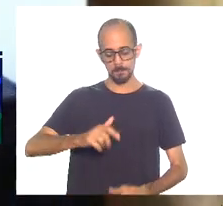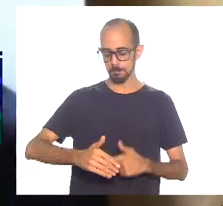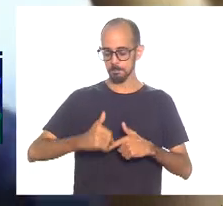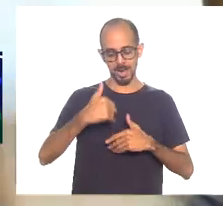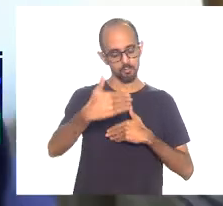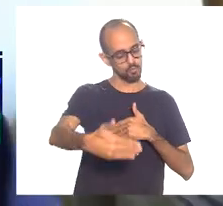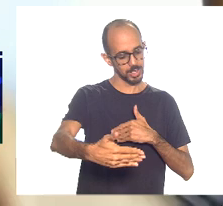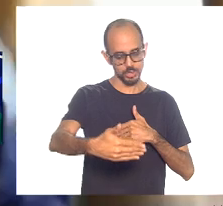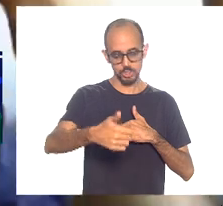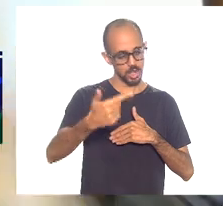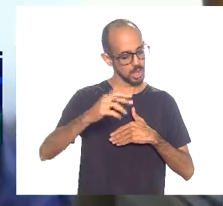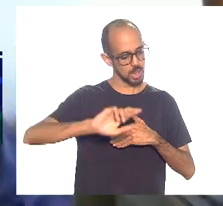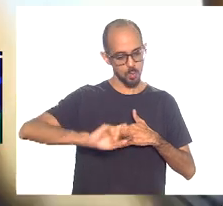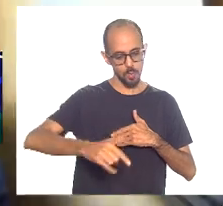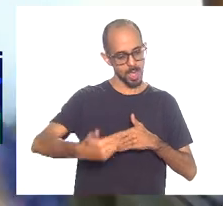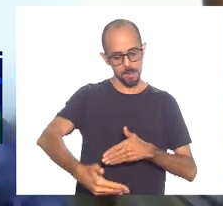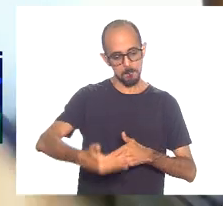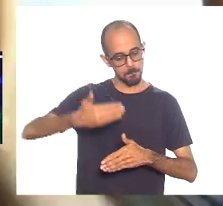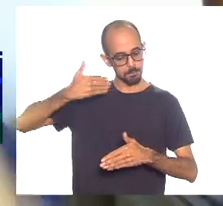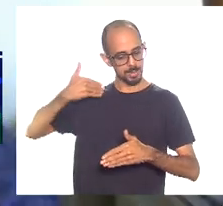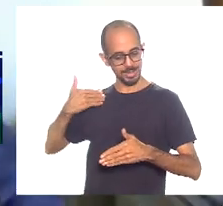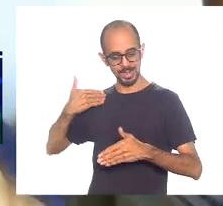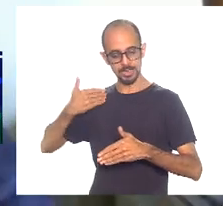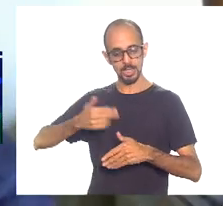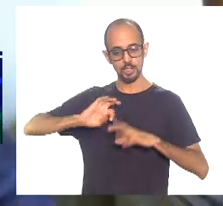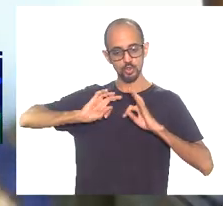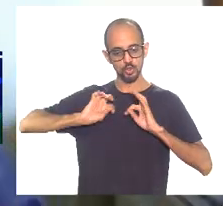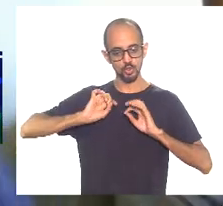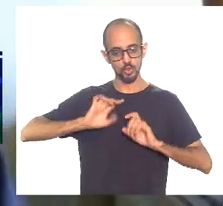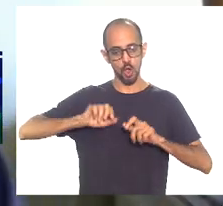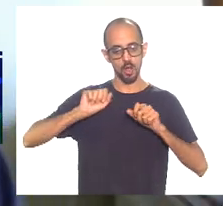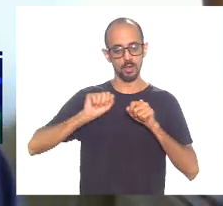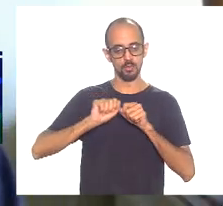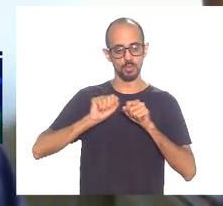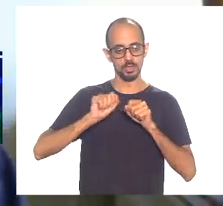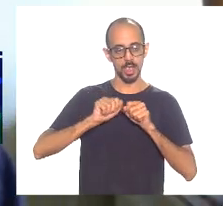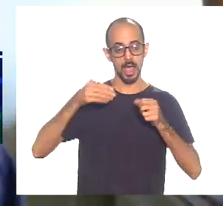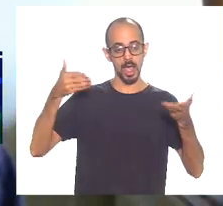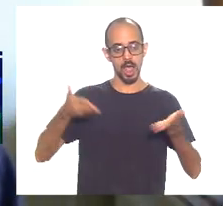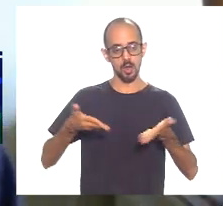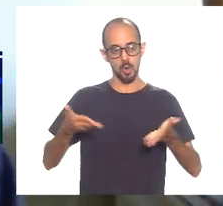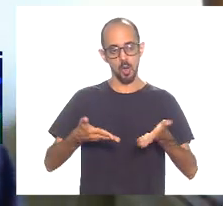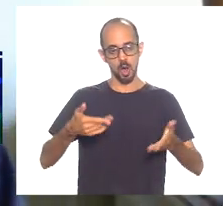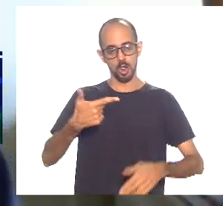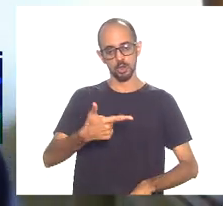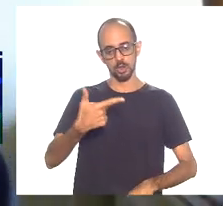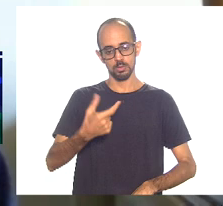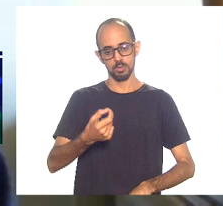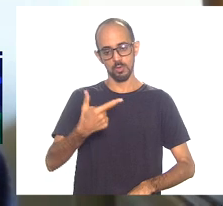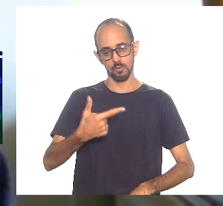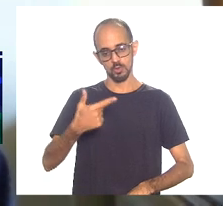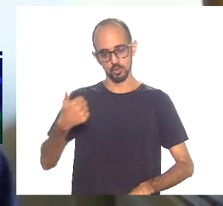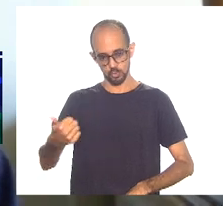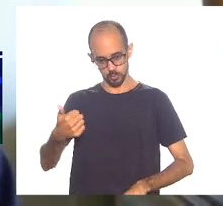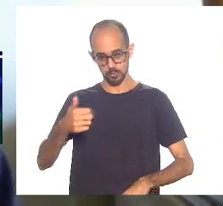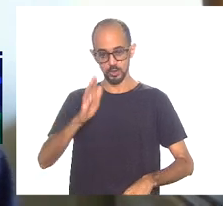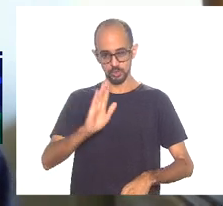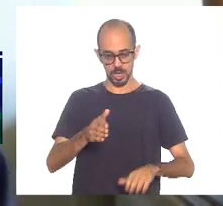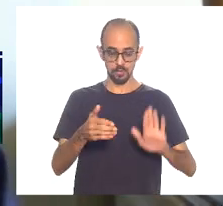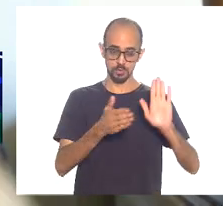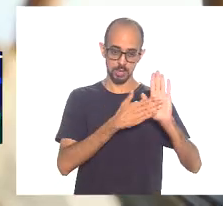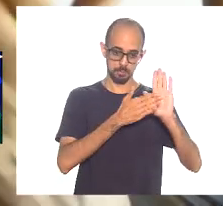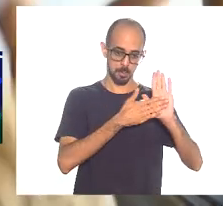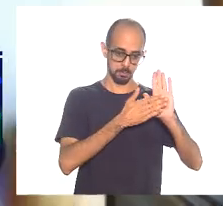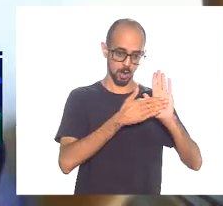e nem tem para trás é só dos leilões de energia elétrica do 2021 então eu já tinha feito a sua